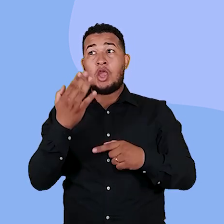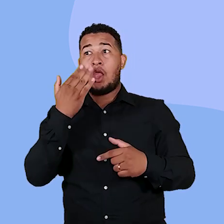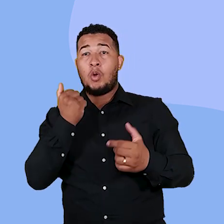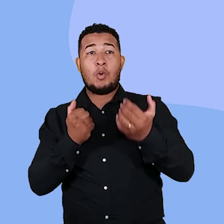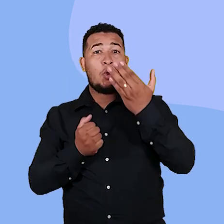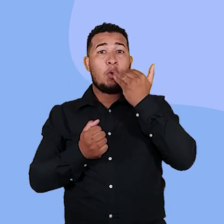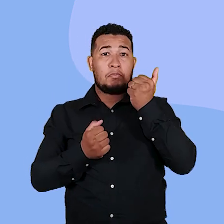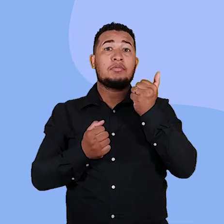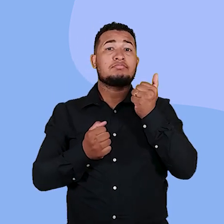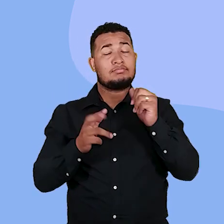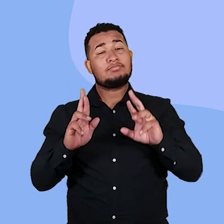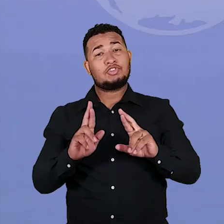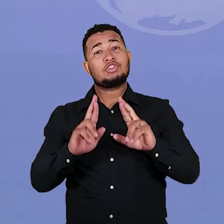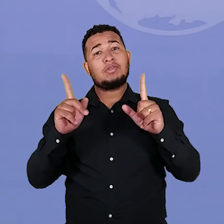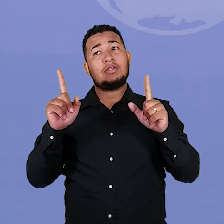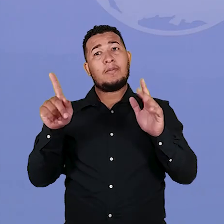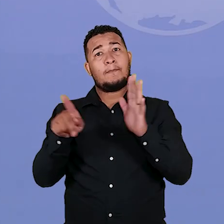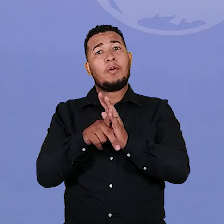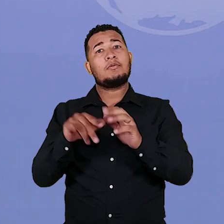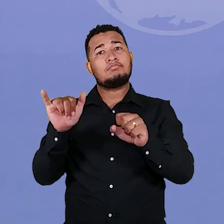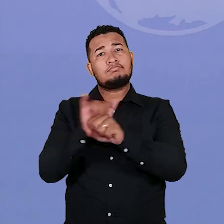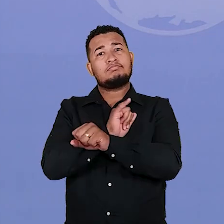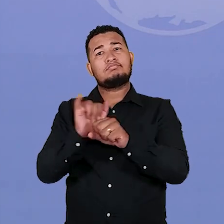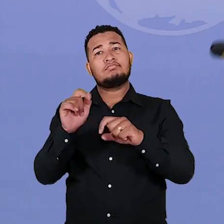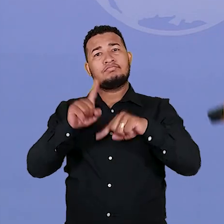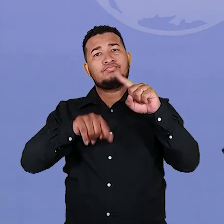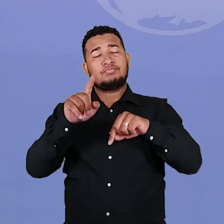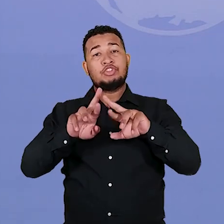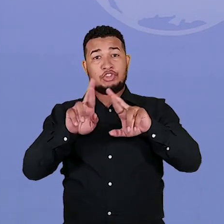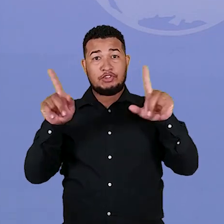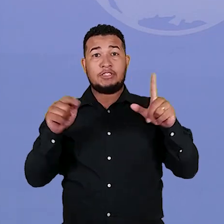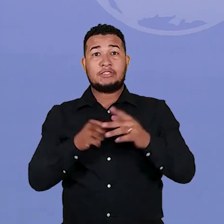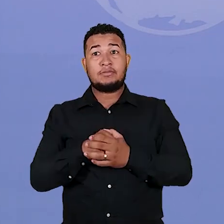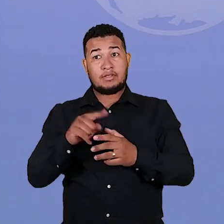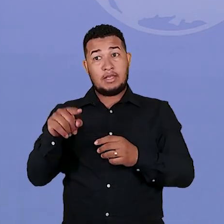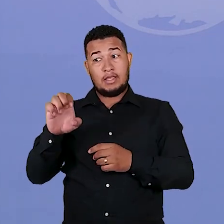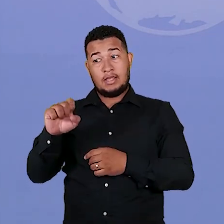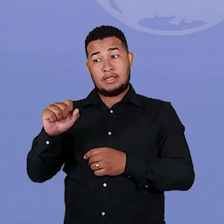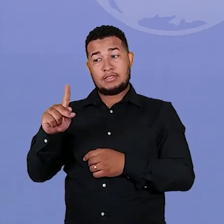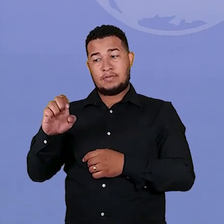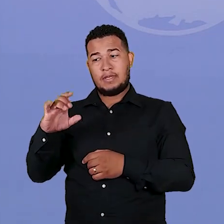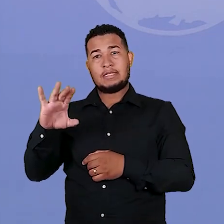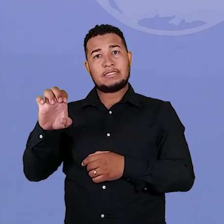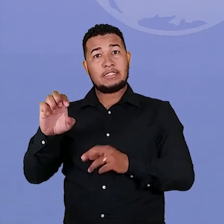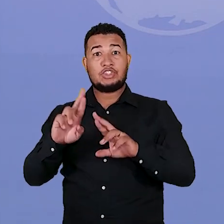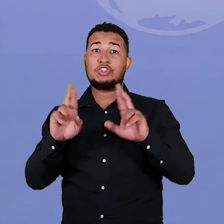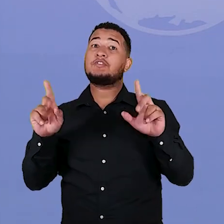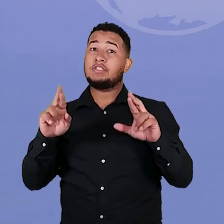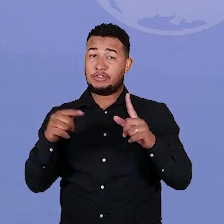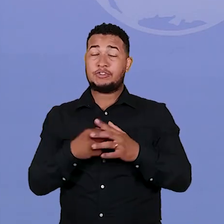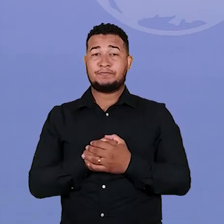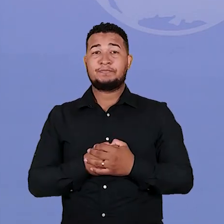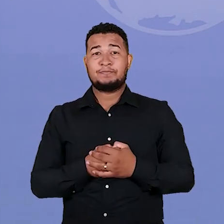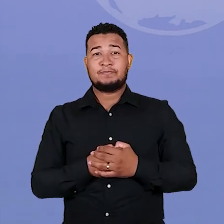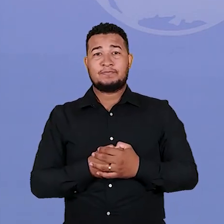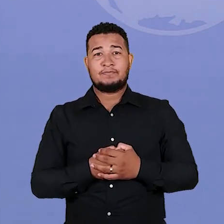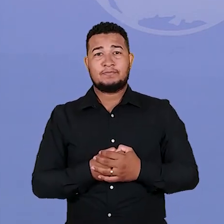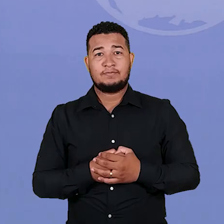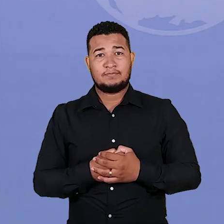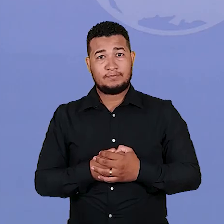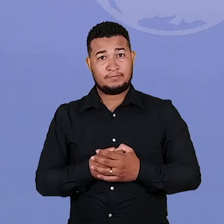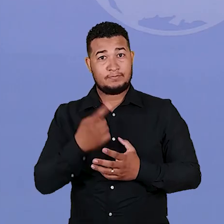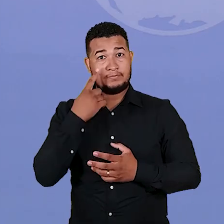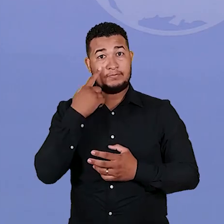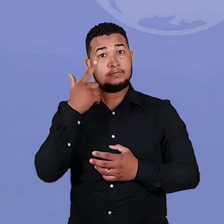diferentes? Porque eles se alimentam de recursos diferentes, tá bom? E isso na mesma espécie, tá? Só o macho e a fêmea já